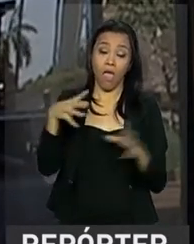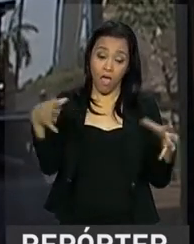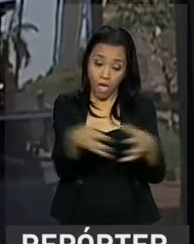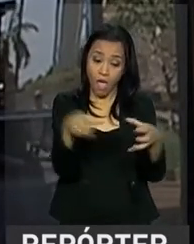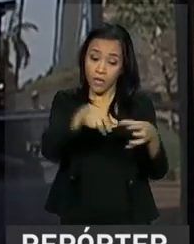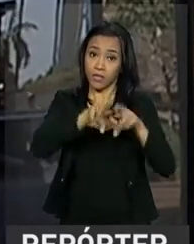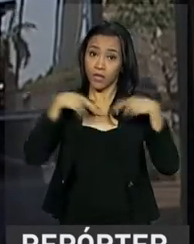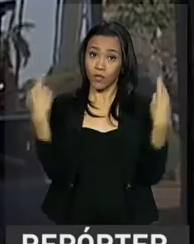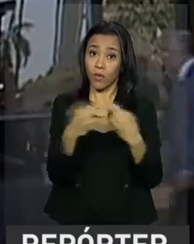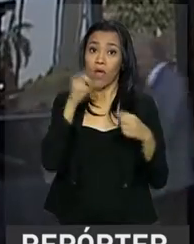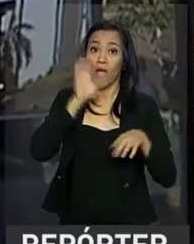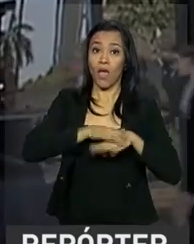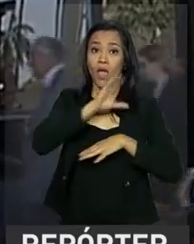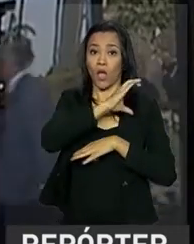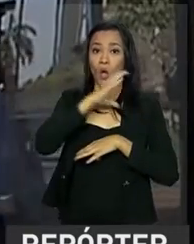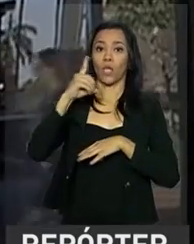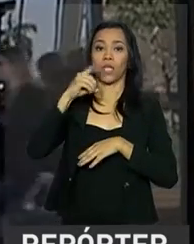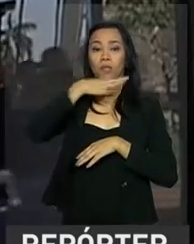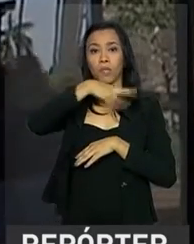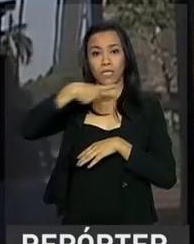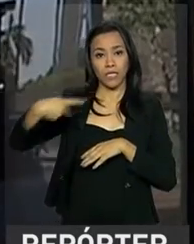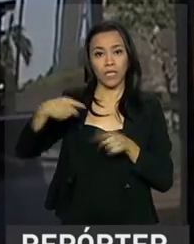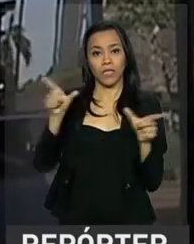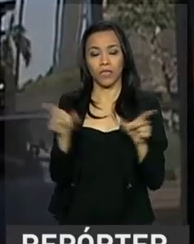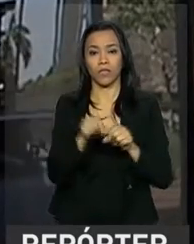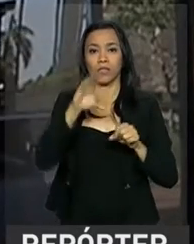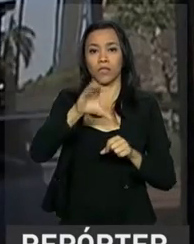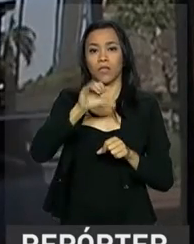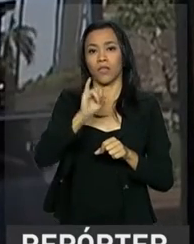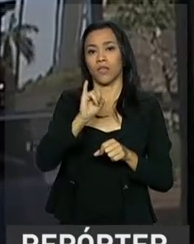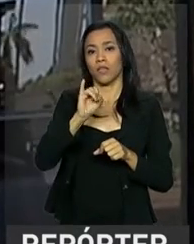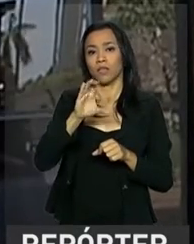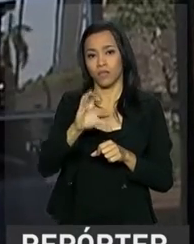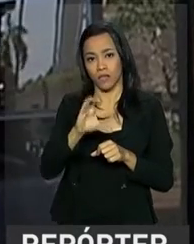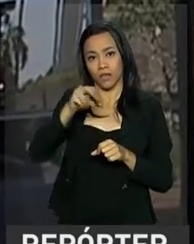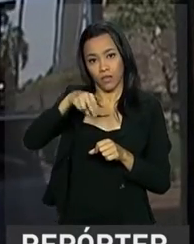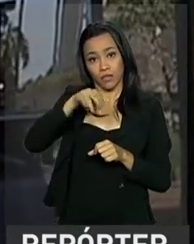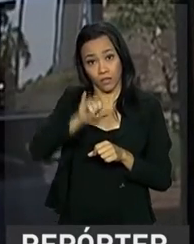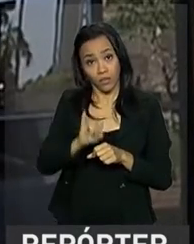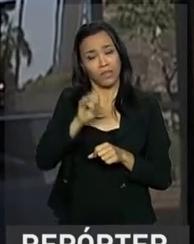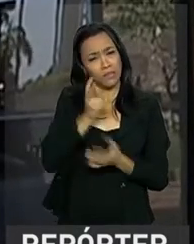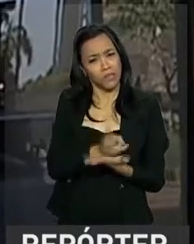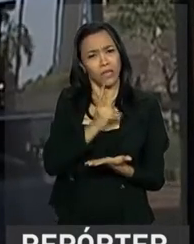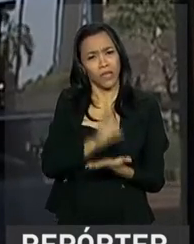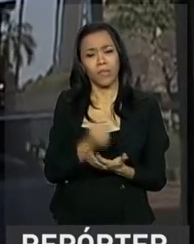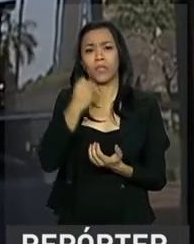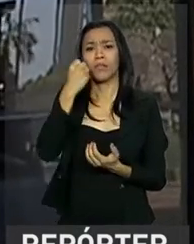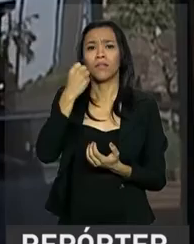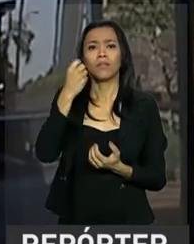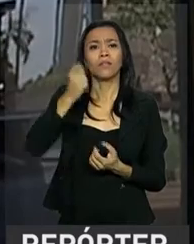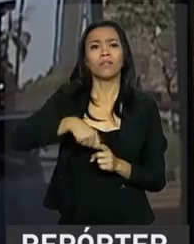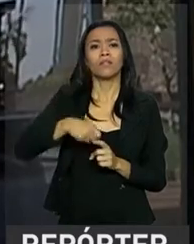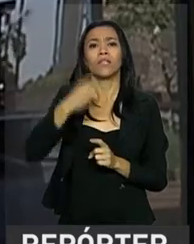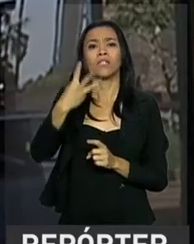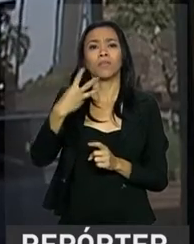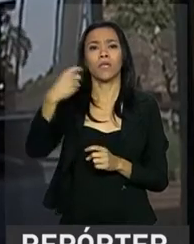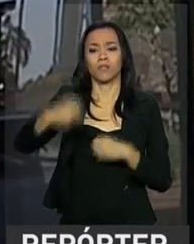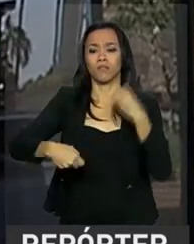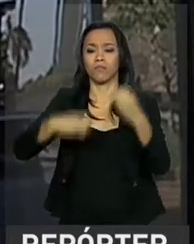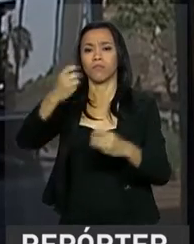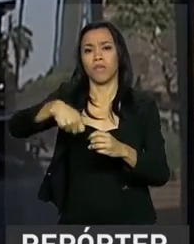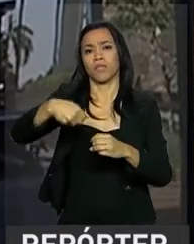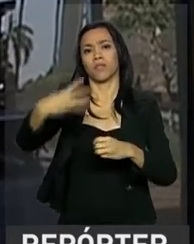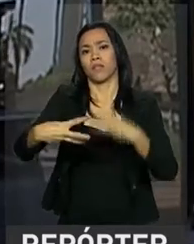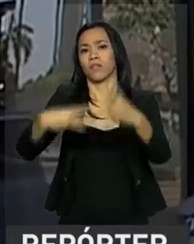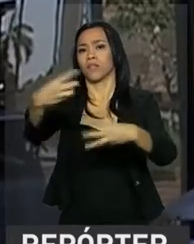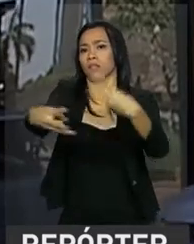coordenada pelo presidente da acm robson braga de andrade e ela acontece geralmente a cada três meses em são paulo mas